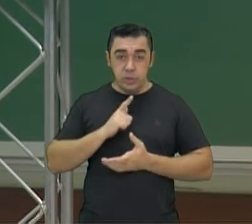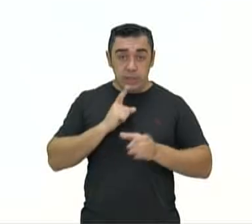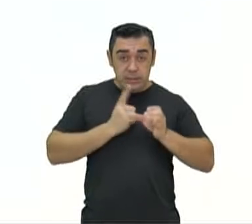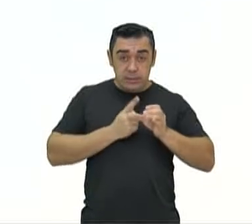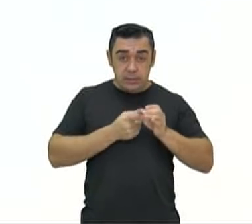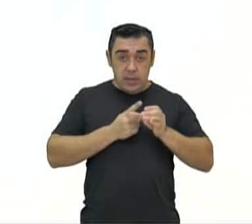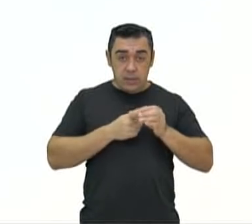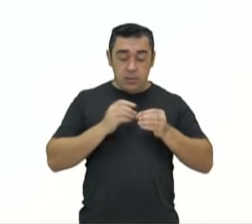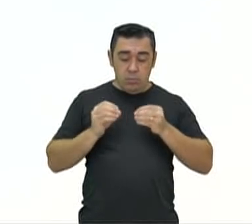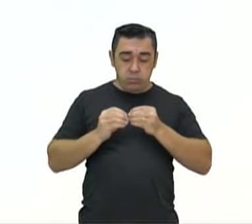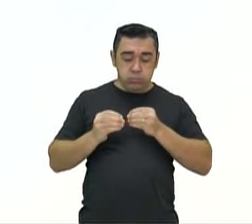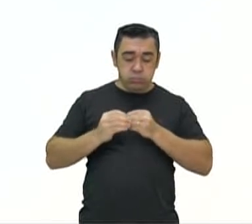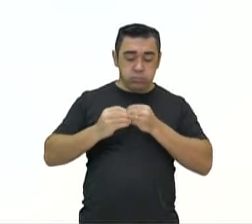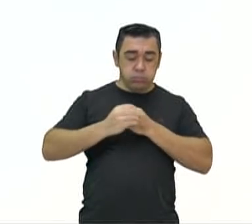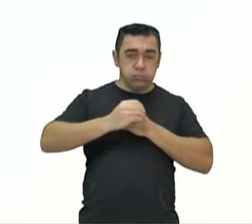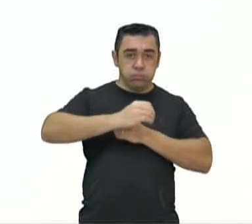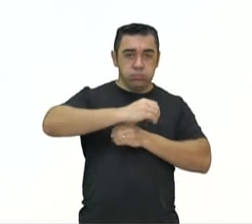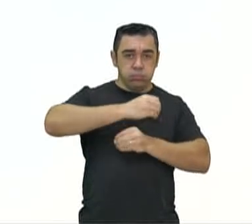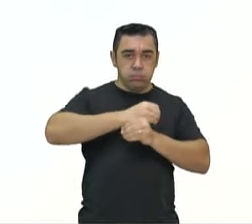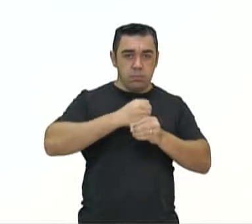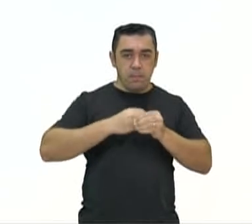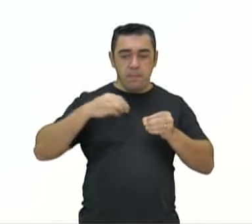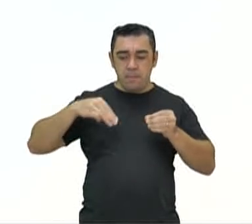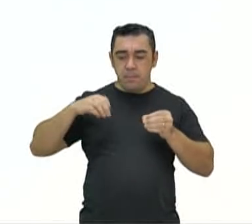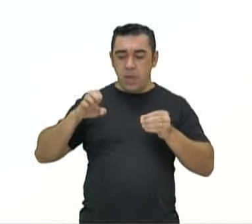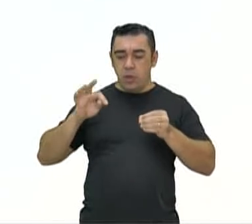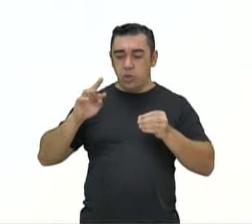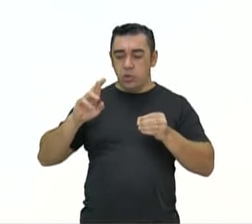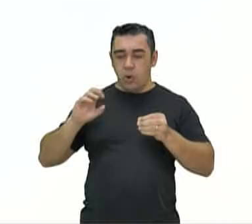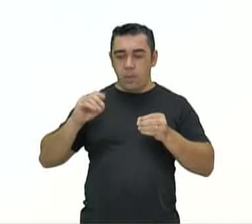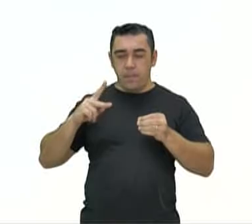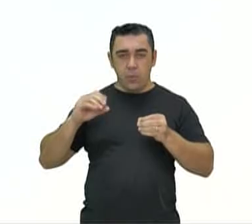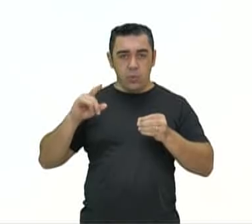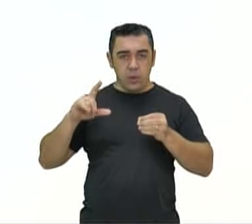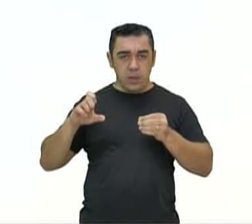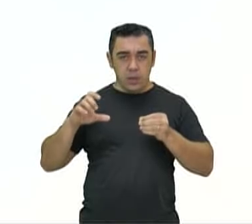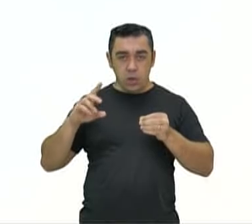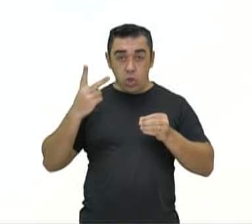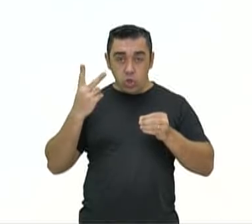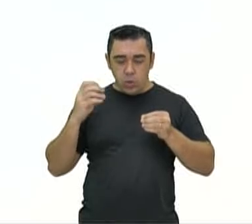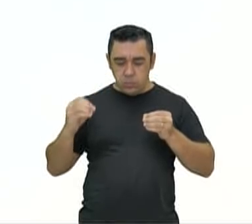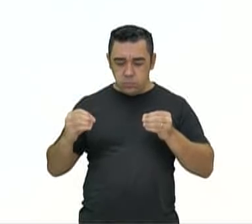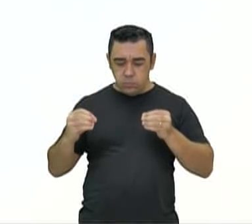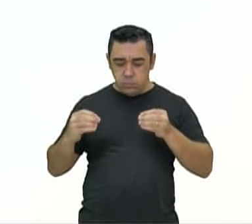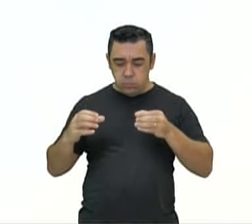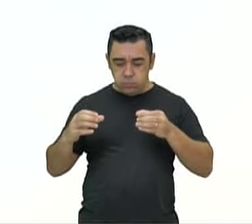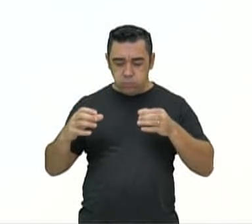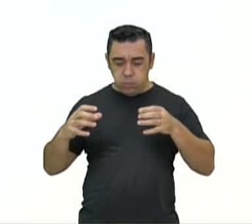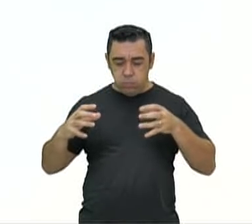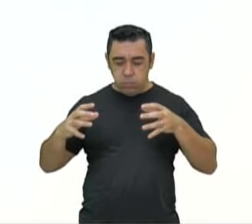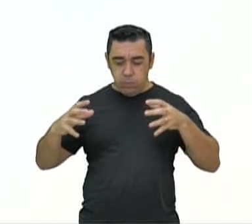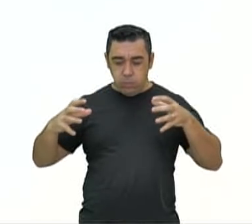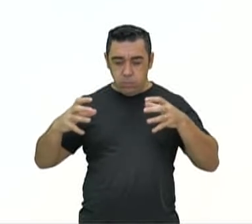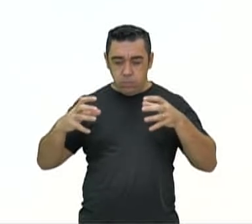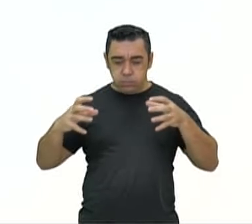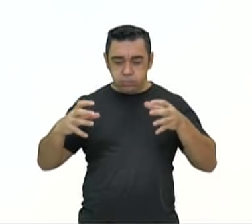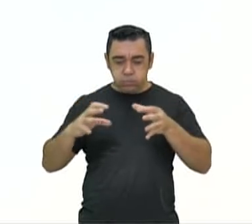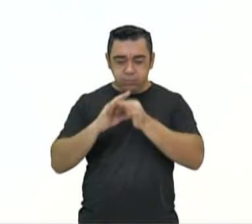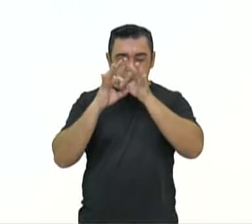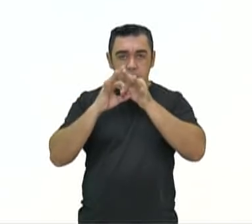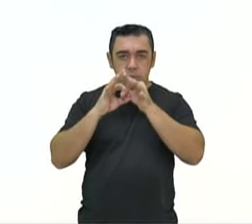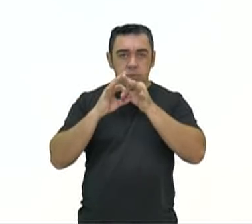metrópoles foram crescendo. Só que daí duas metrópoles cresceram, entrou num processo chamado de conurbação, uma juntou com a outra e fez